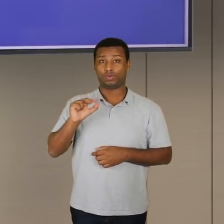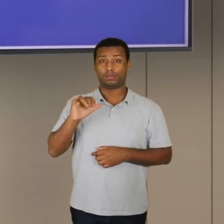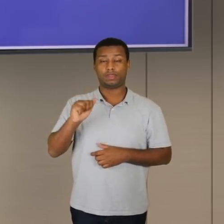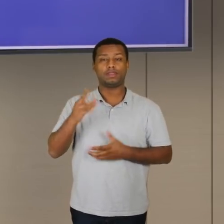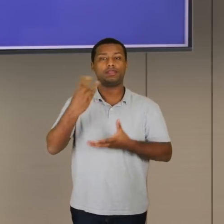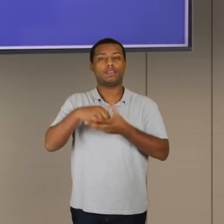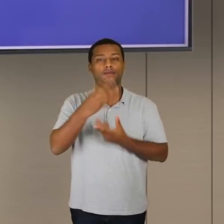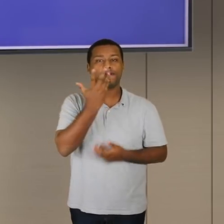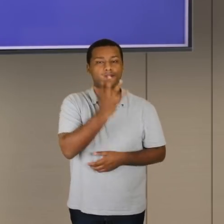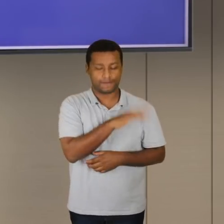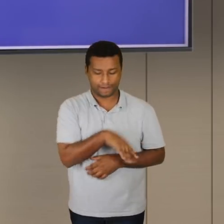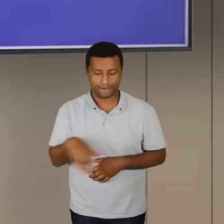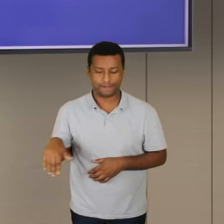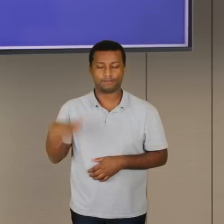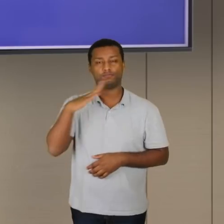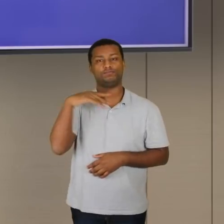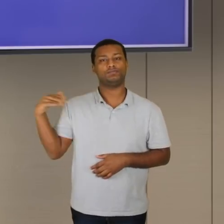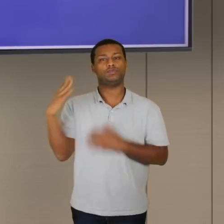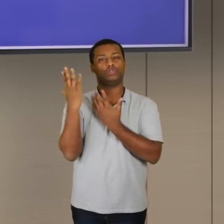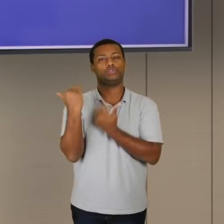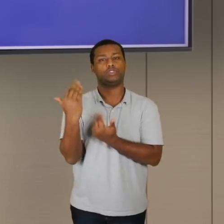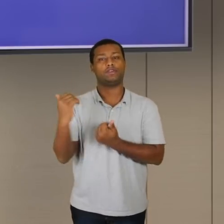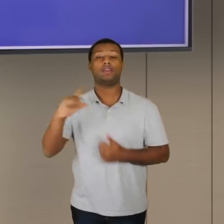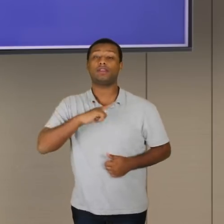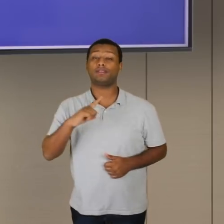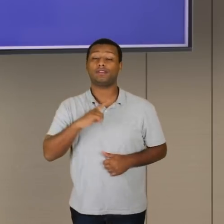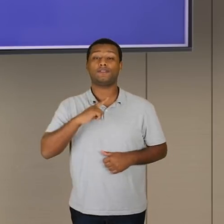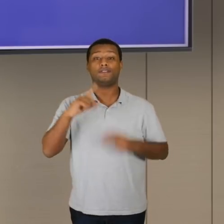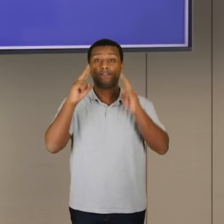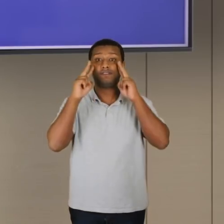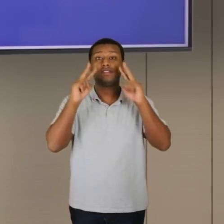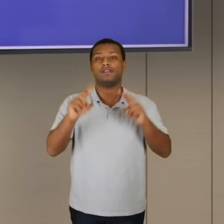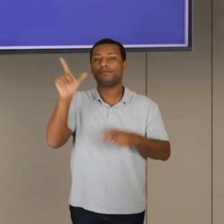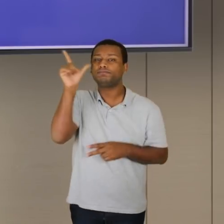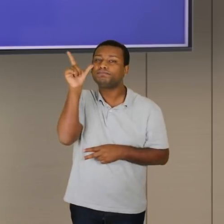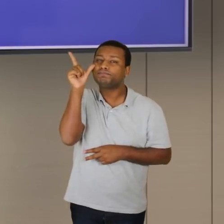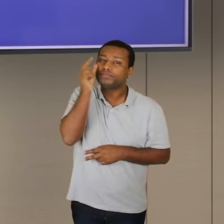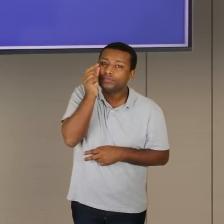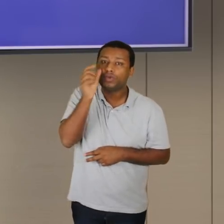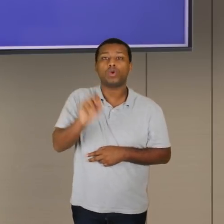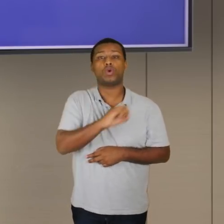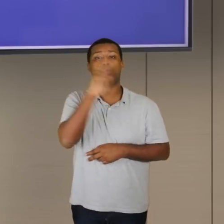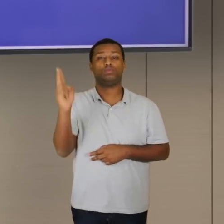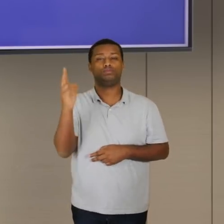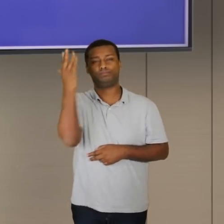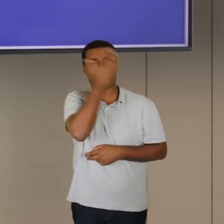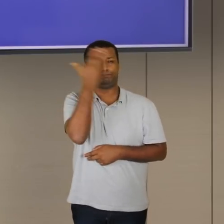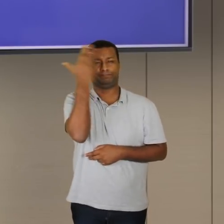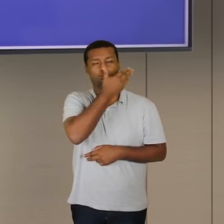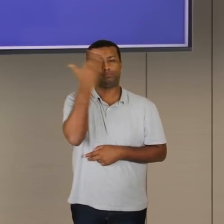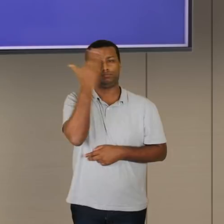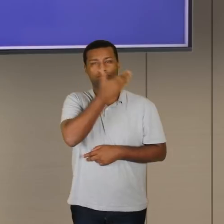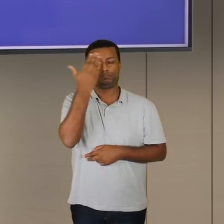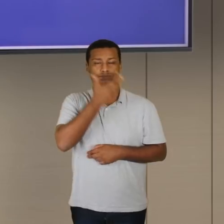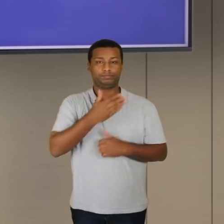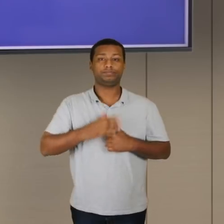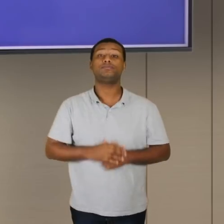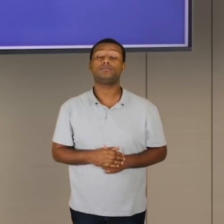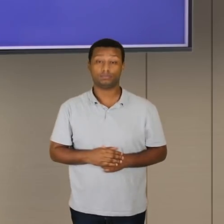ou visão subnormal, ela precisa ter uma visão abaixo de 20% em ambos os